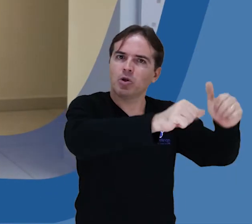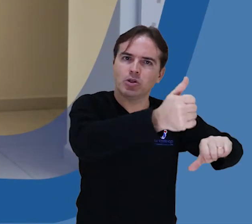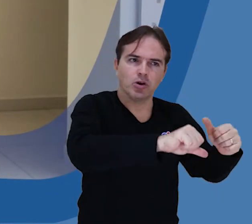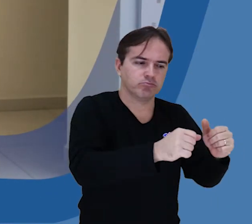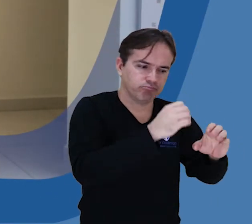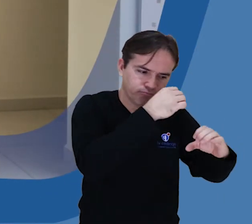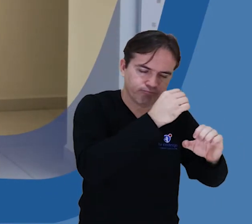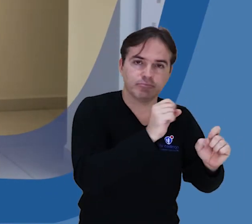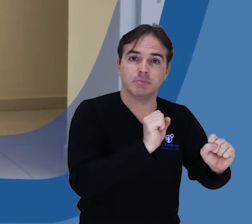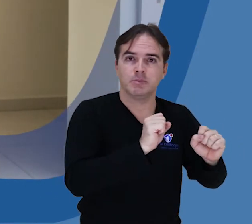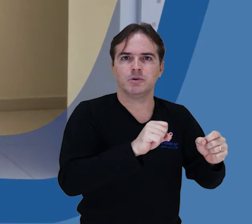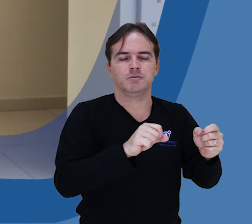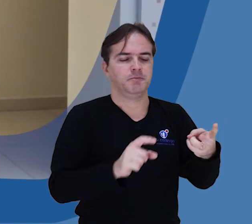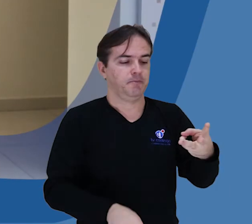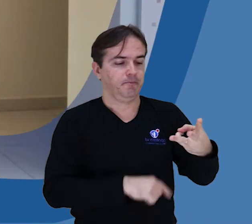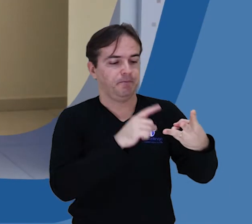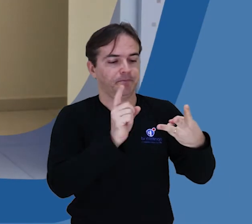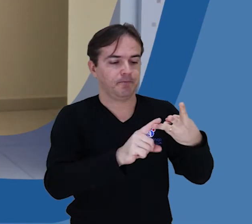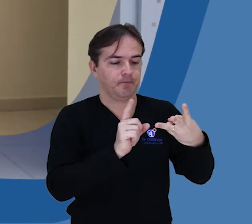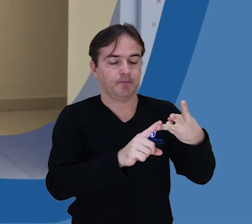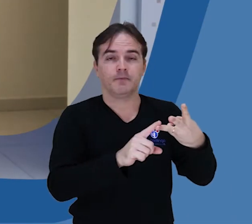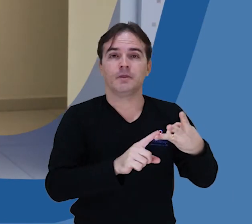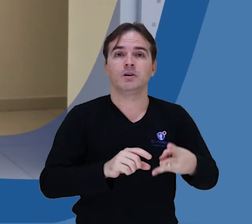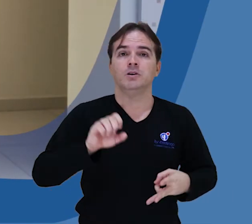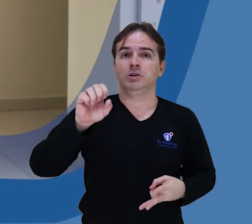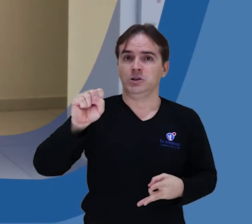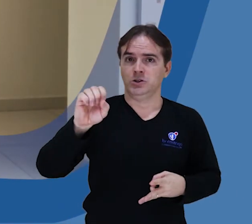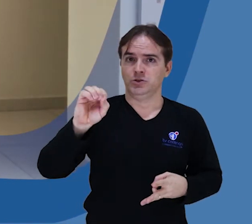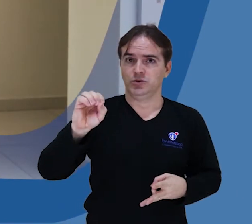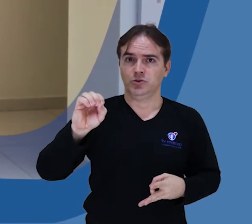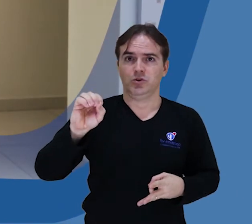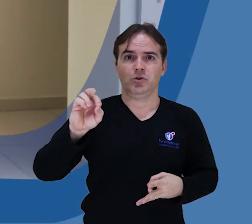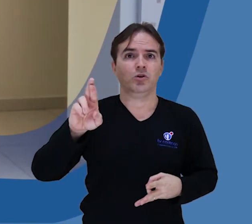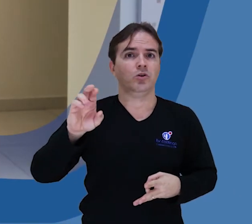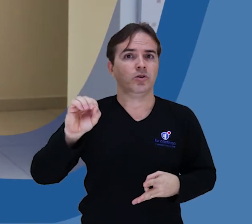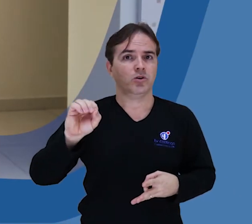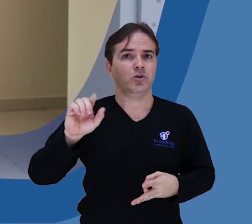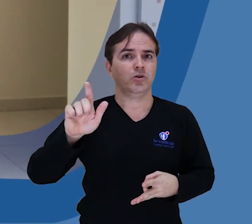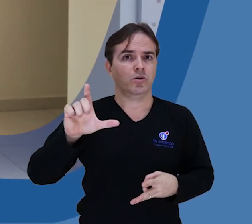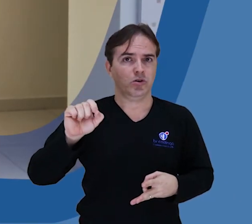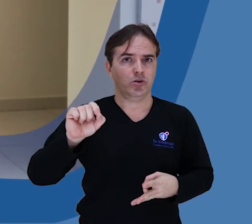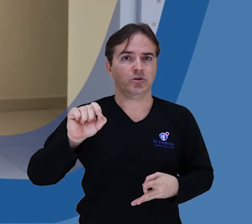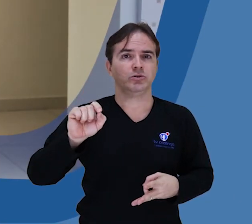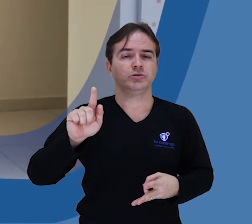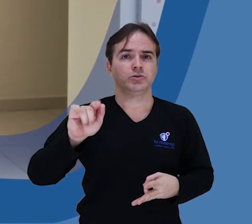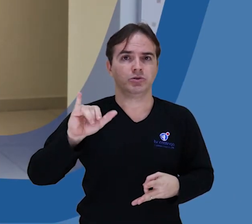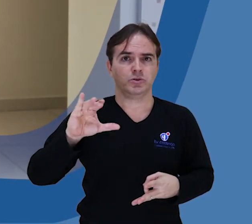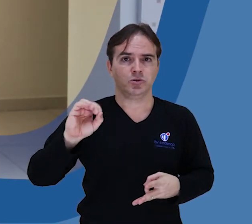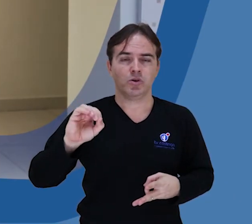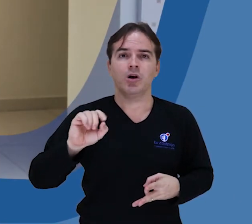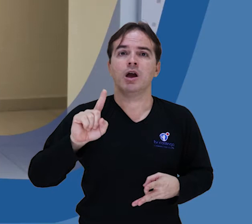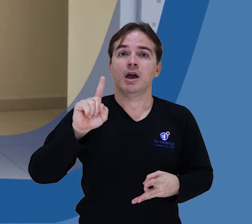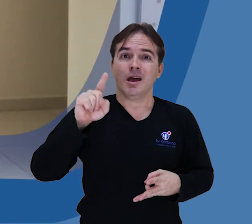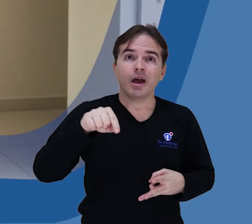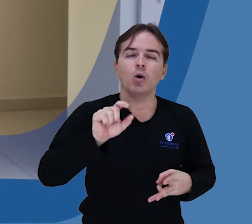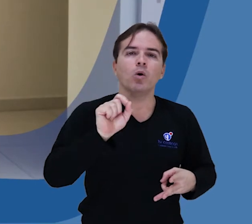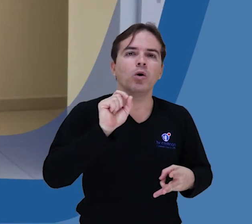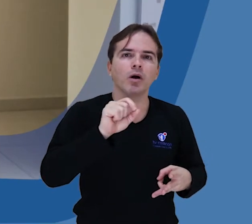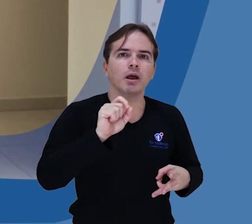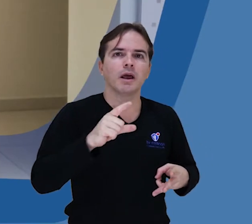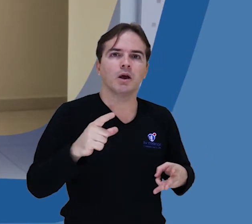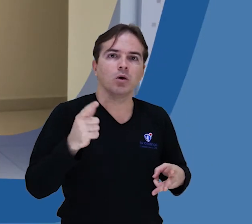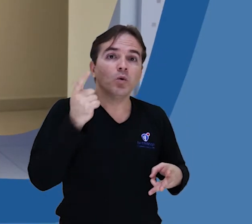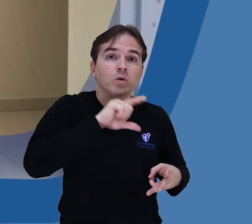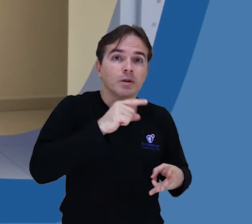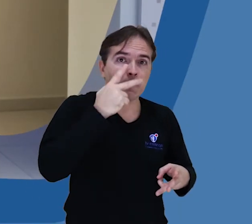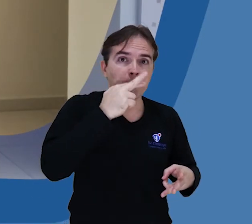o teste sorológico, que é o terceiro teste, ele também é chamado de ensaio imunocromatográfico, né? Também chamado de